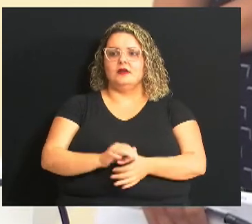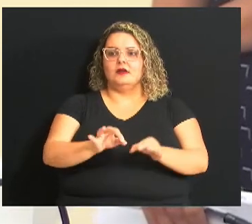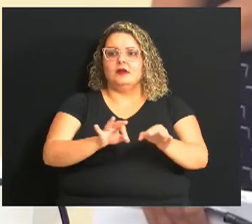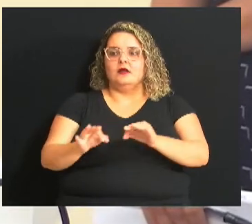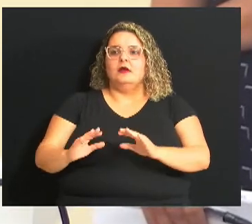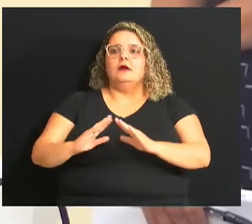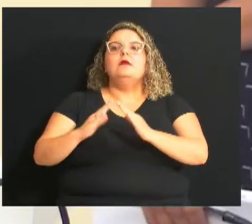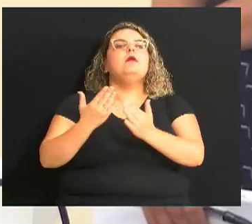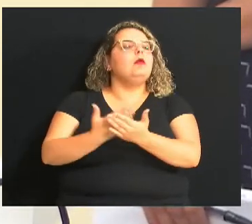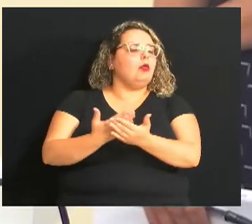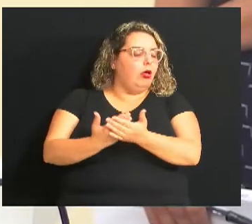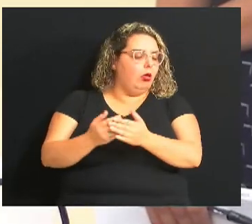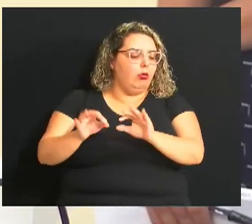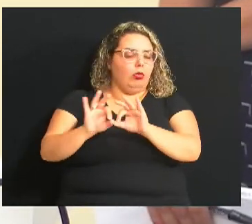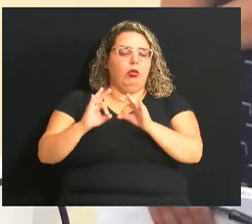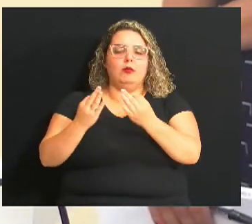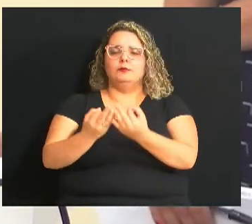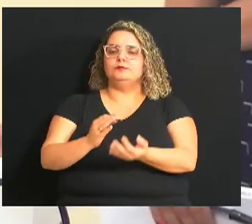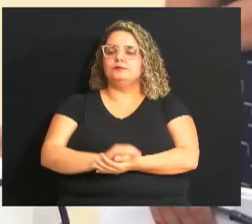Família,